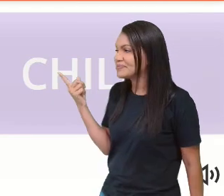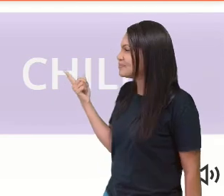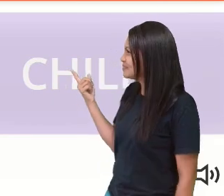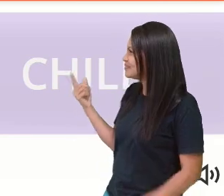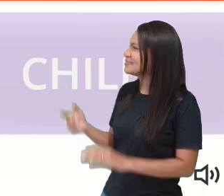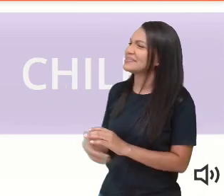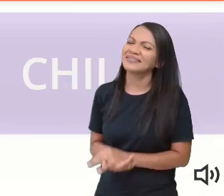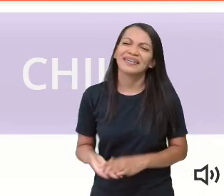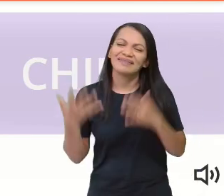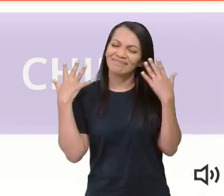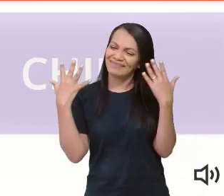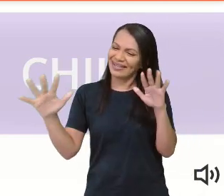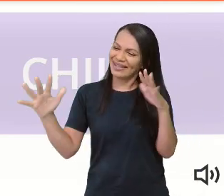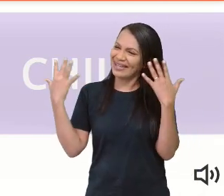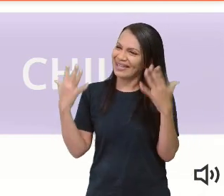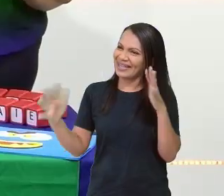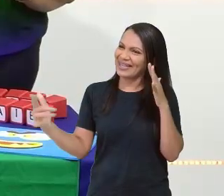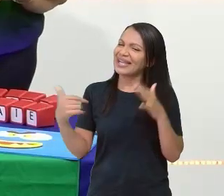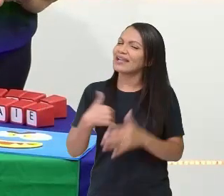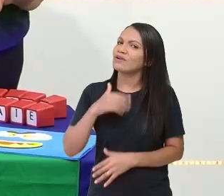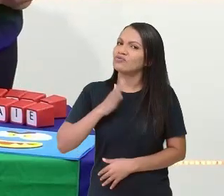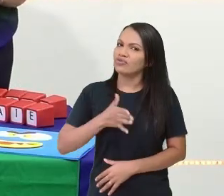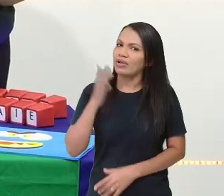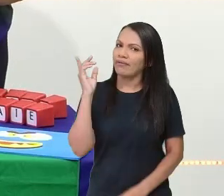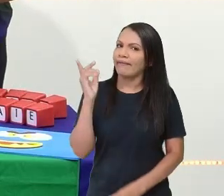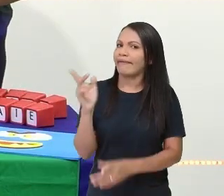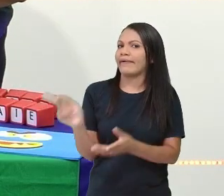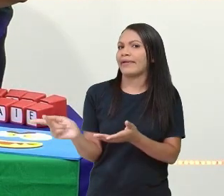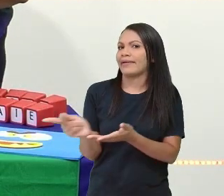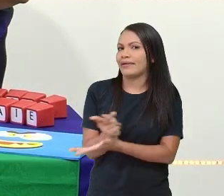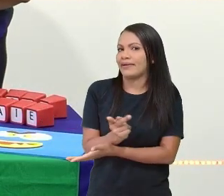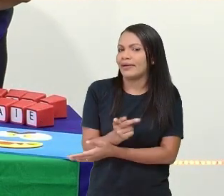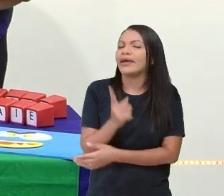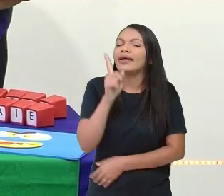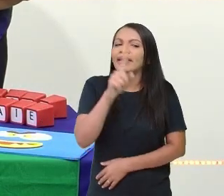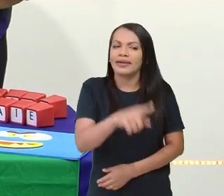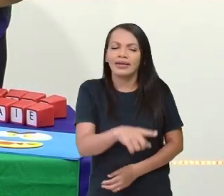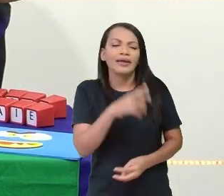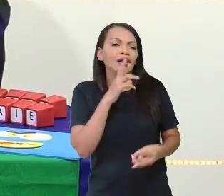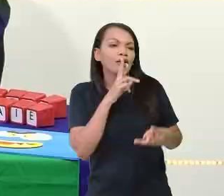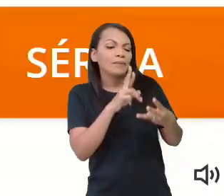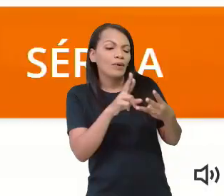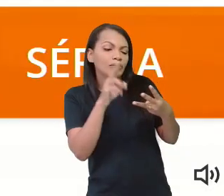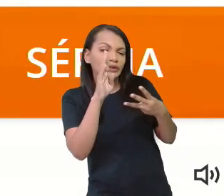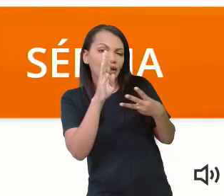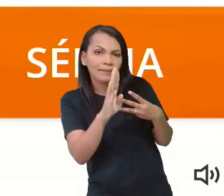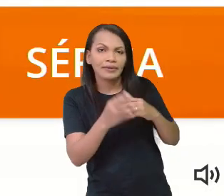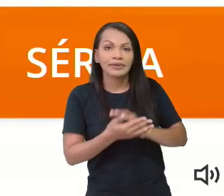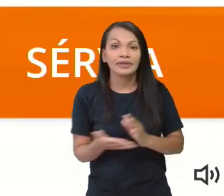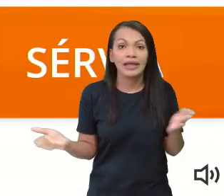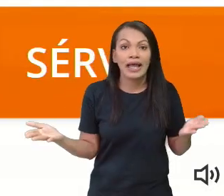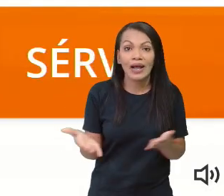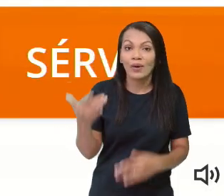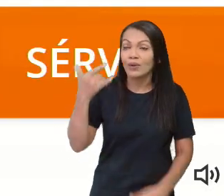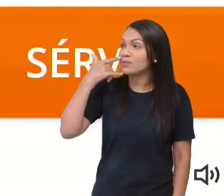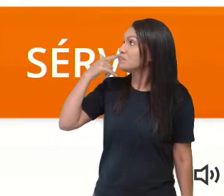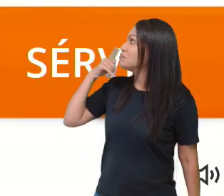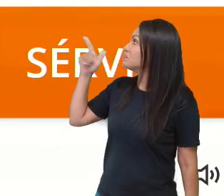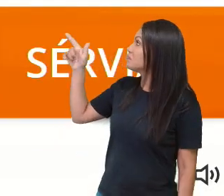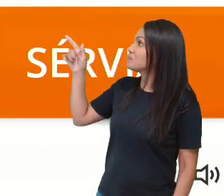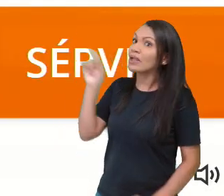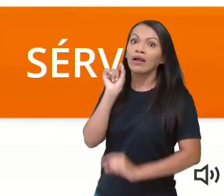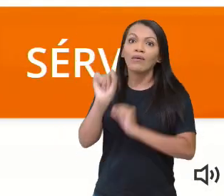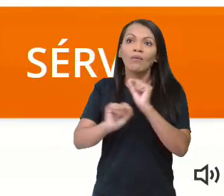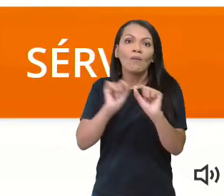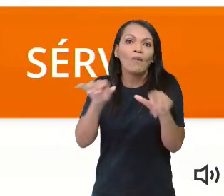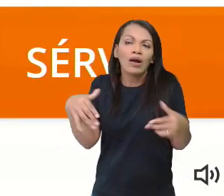Olha aí, parabéns, meninas. Eu já ia me perder, tá vendo? E agora? Essa daí. Croácia, Uruguai.